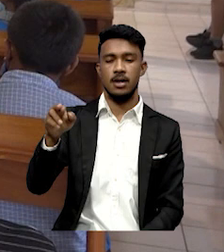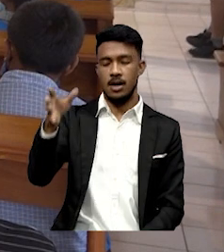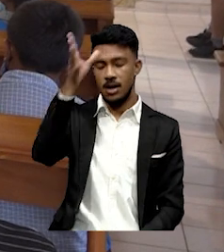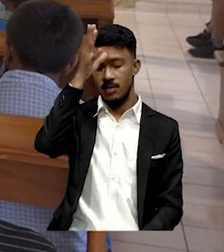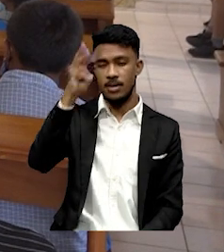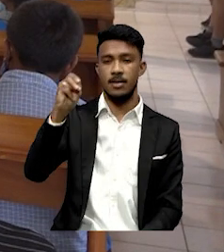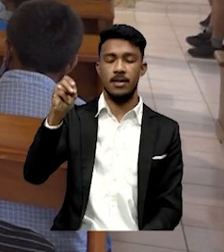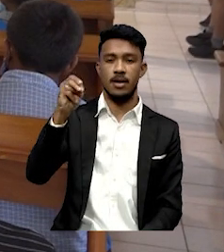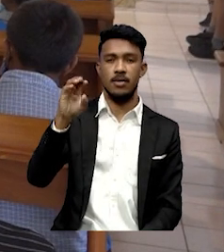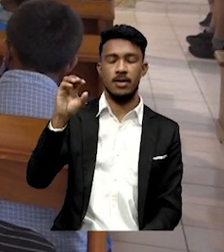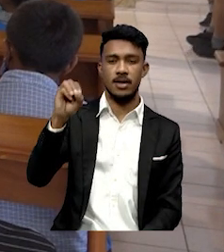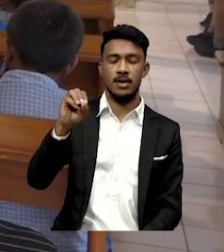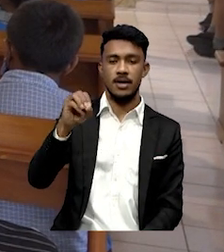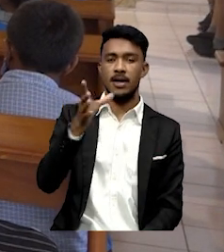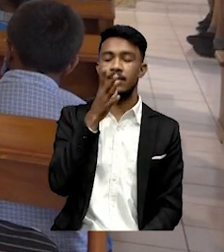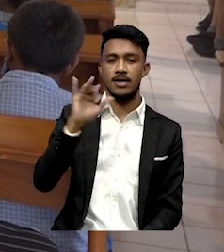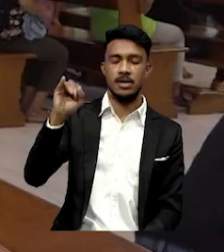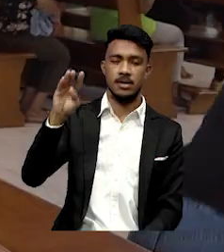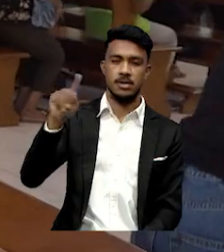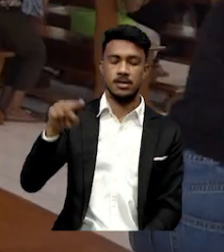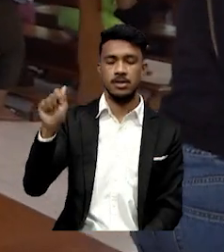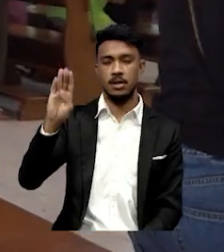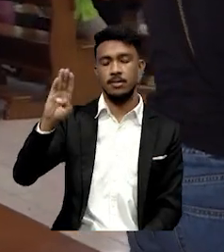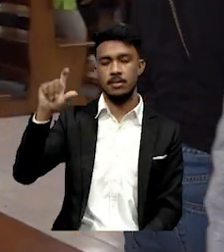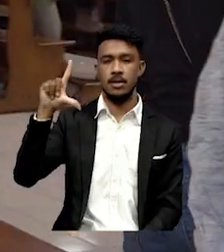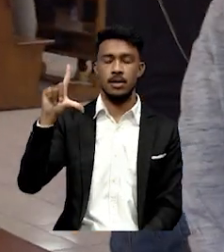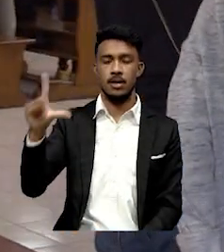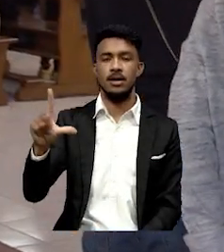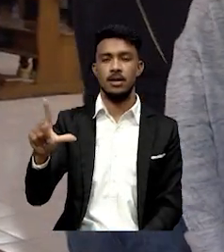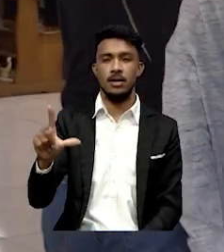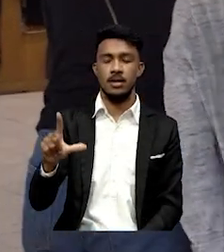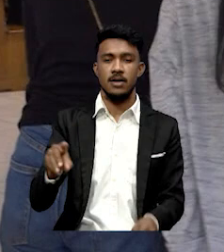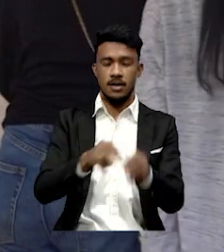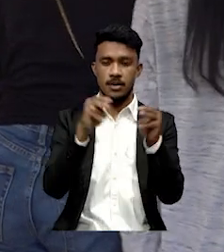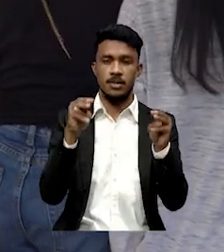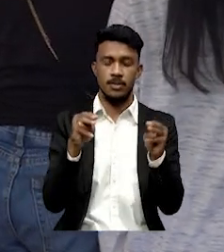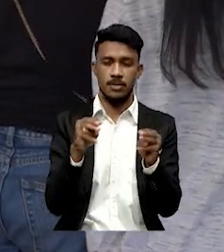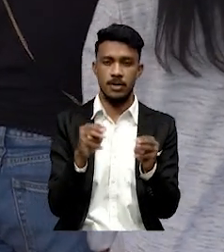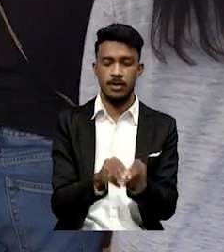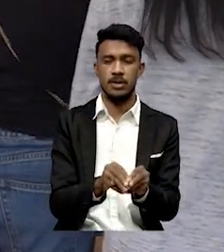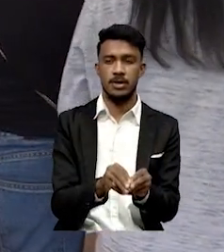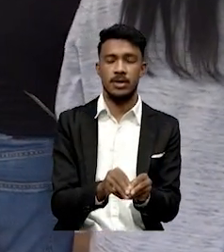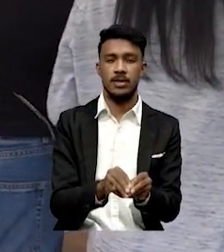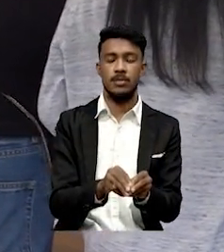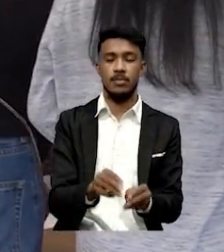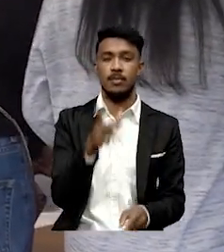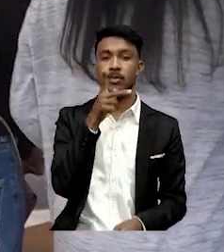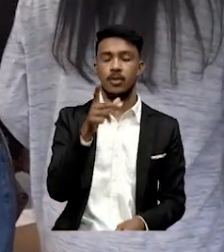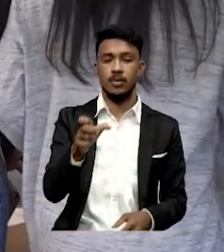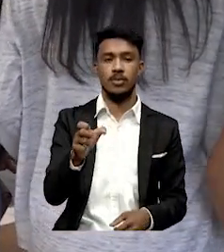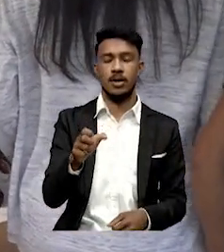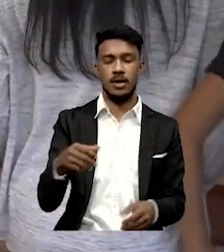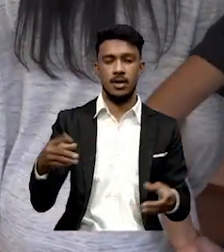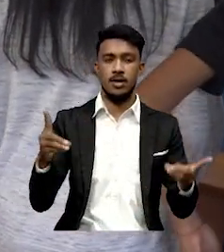Lopes, Maurício Zenezio, Conselho de Miranda do Douro, Distrito de Bragança e Diocese de Bragança, Portugal, e o Loran